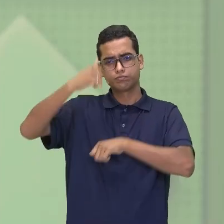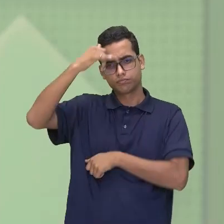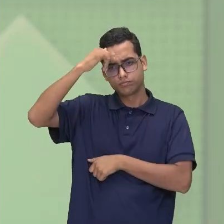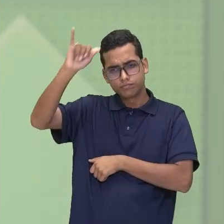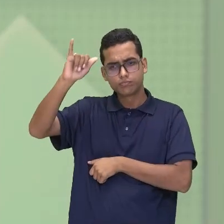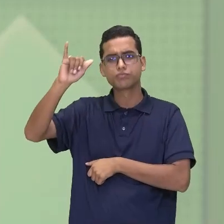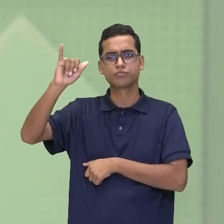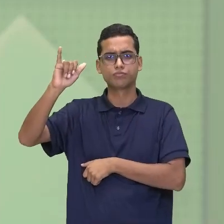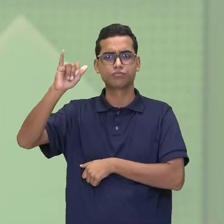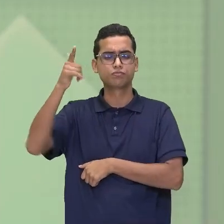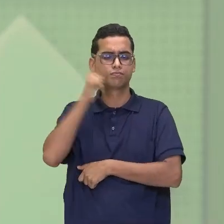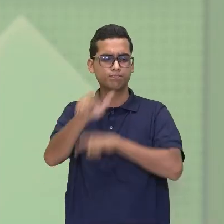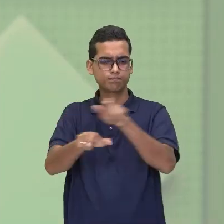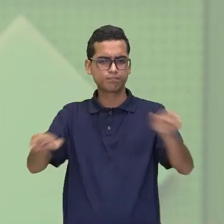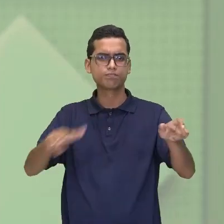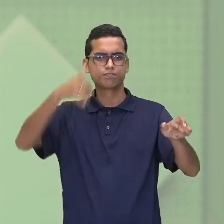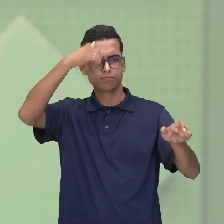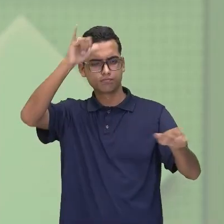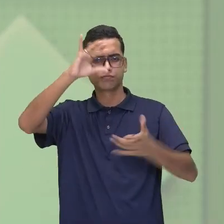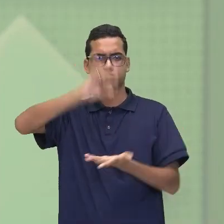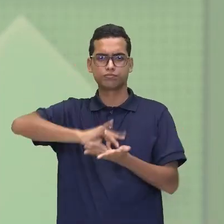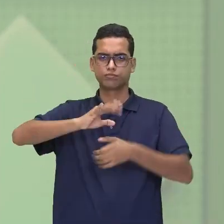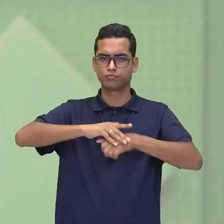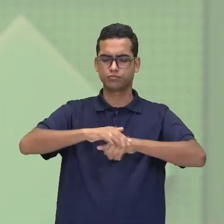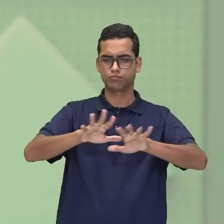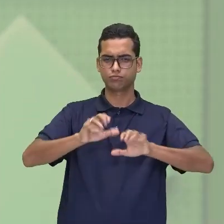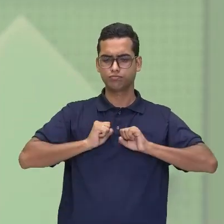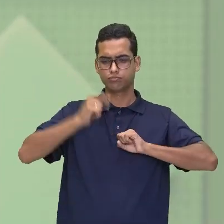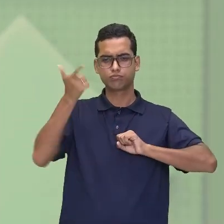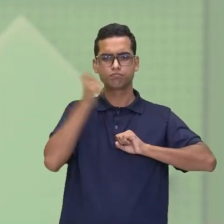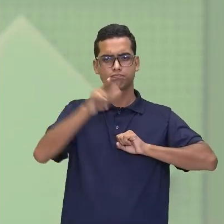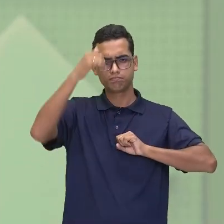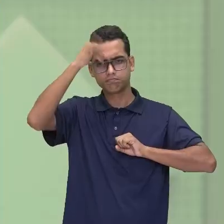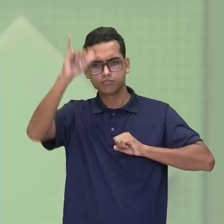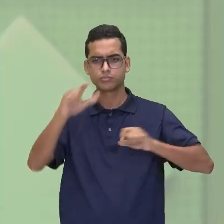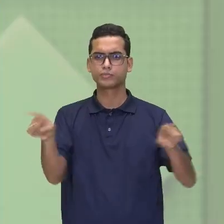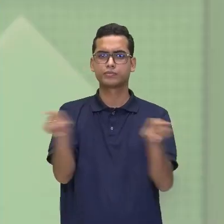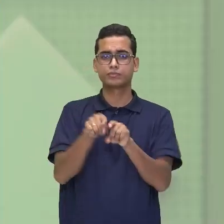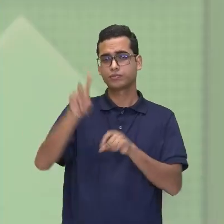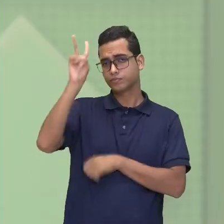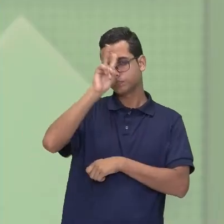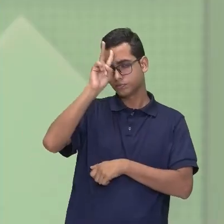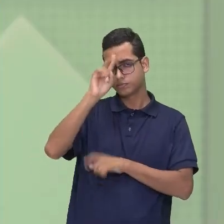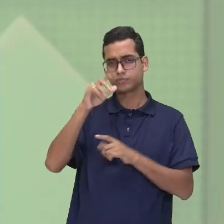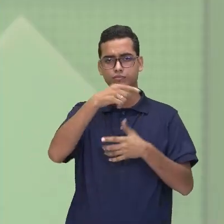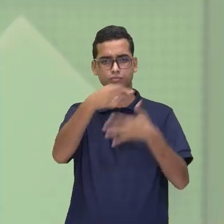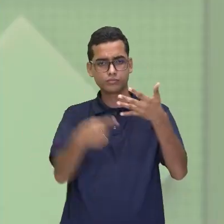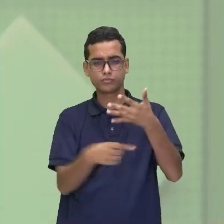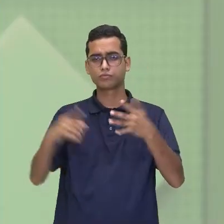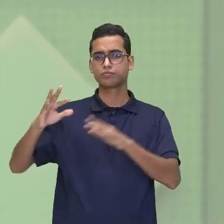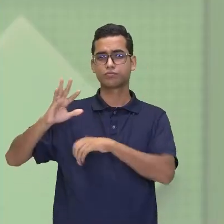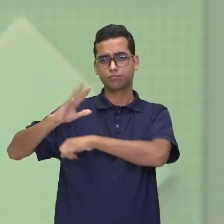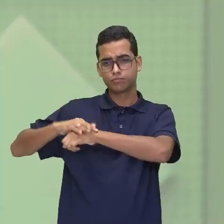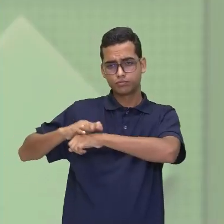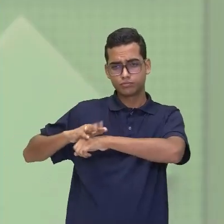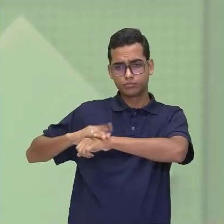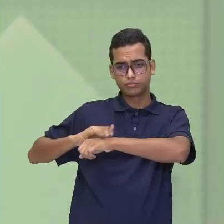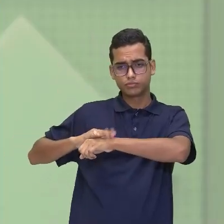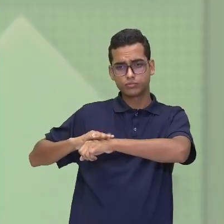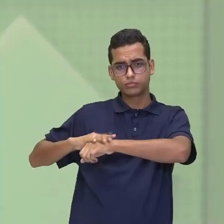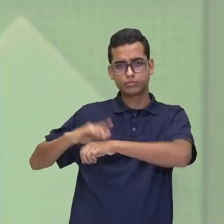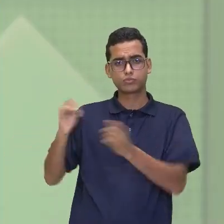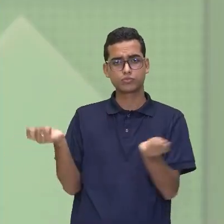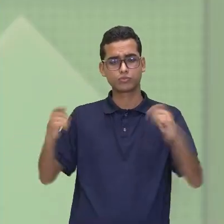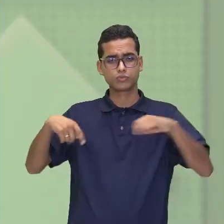pessoas não adoeçam. E quando a gente fala de doença, a gente vai relembrar aí um pouquinho sobre as doenças que podem ser transmitidas